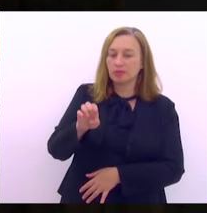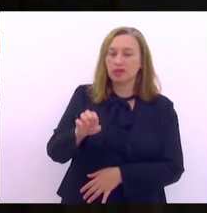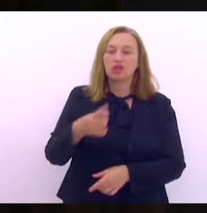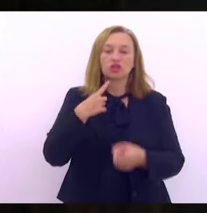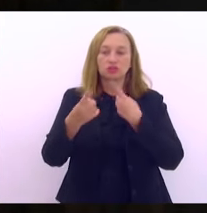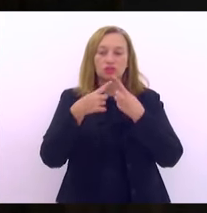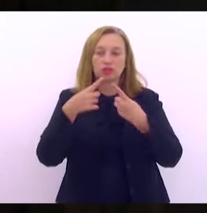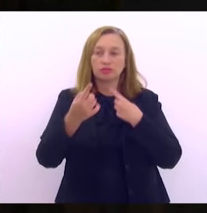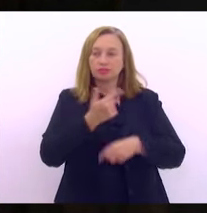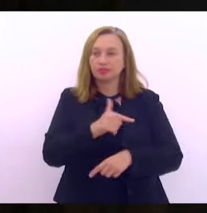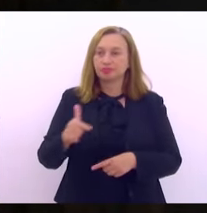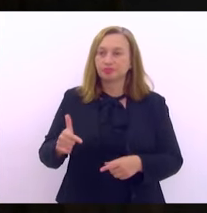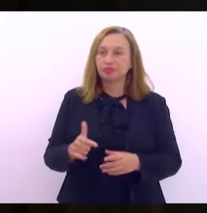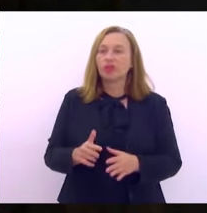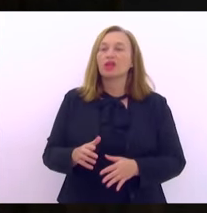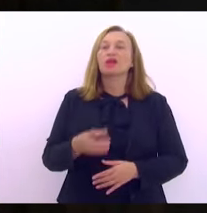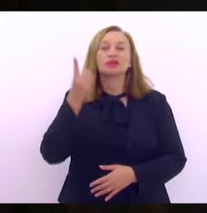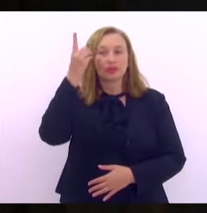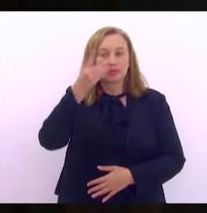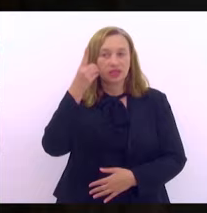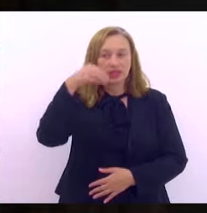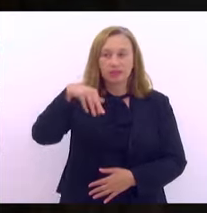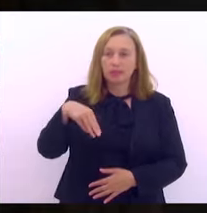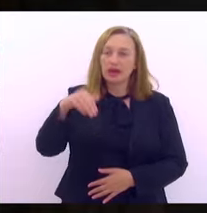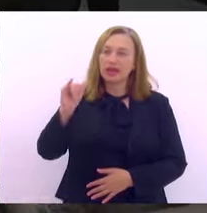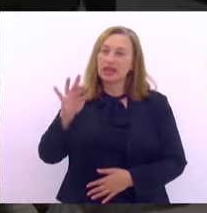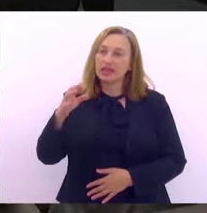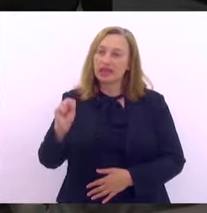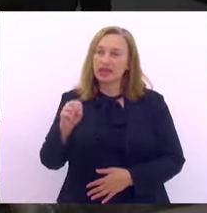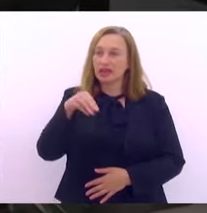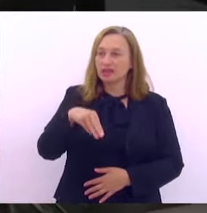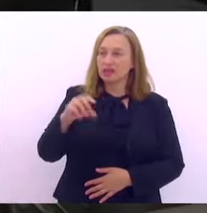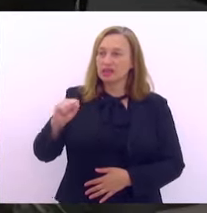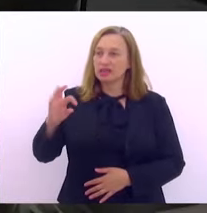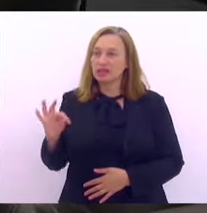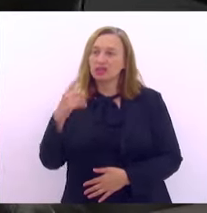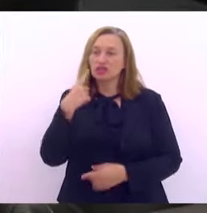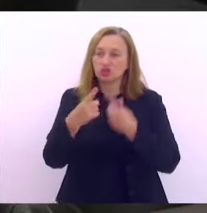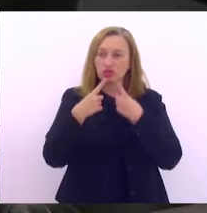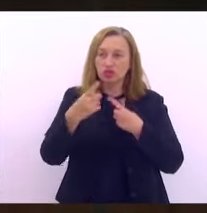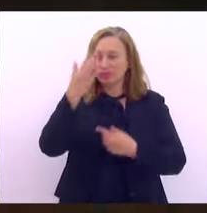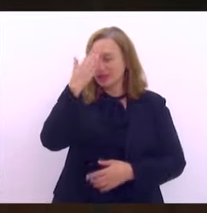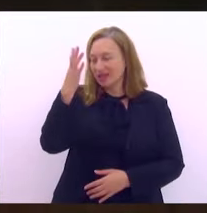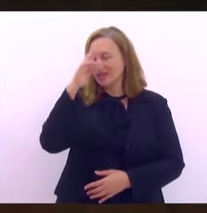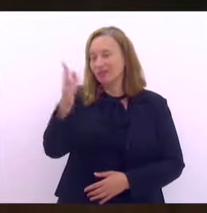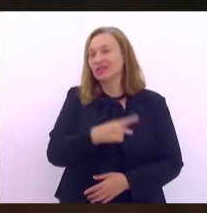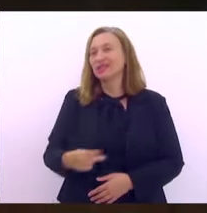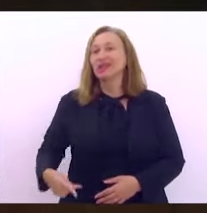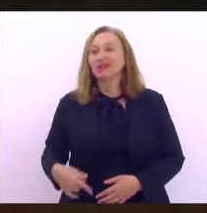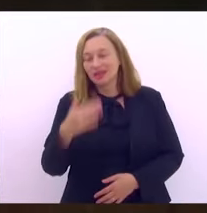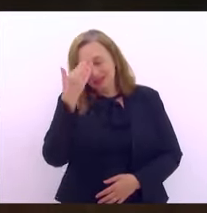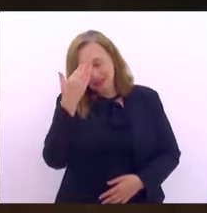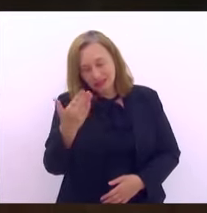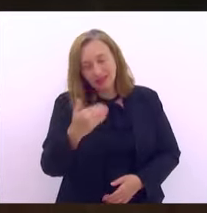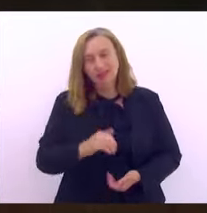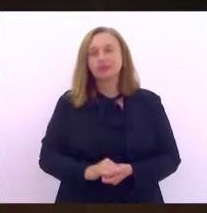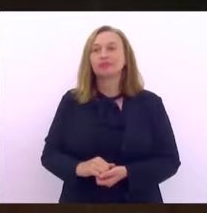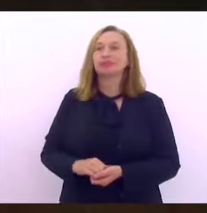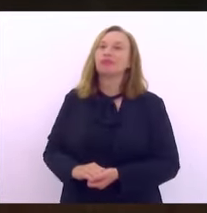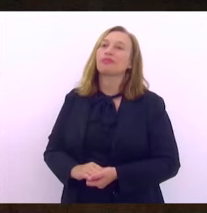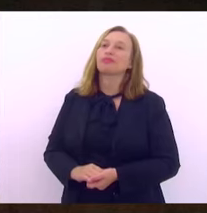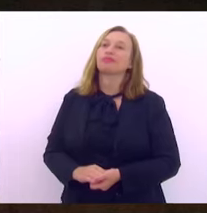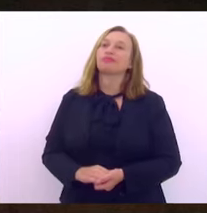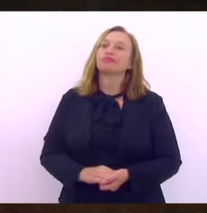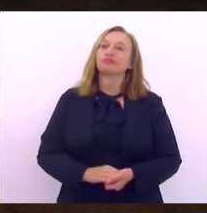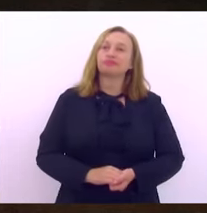discussão, para discutir, deputada Marina do MST. Obrigada, presidente. Agradecer por colocar